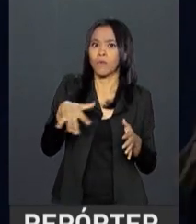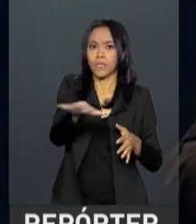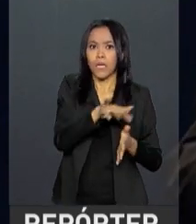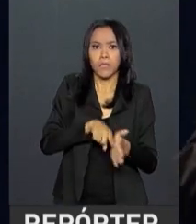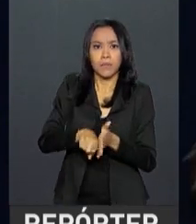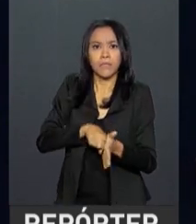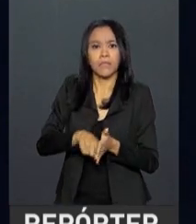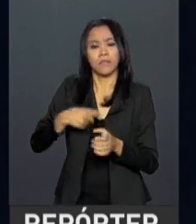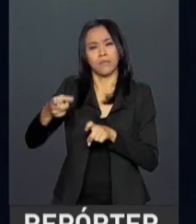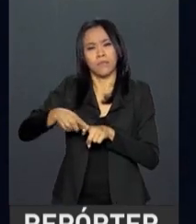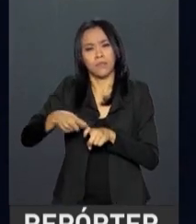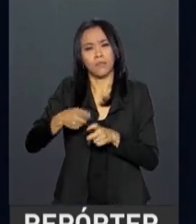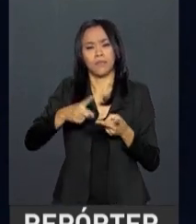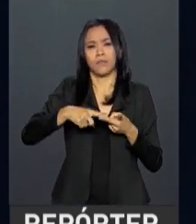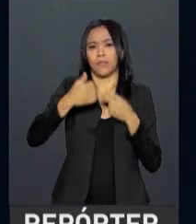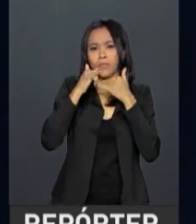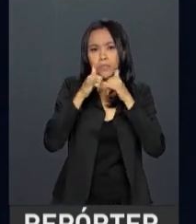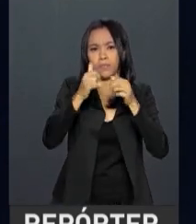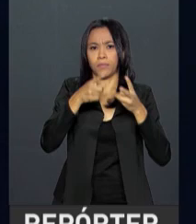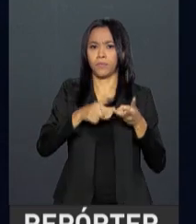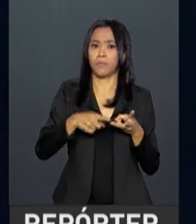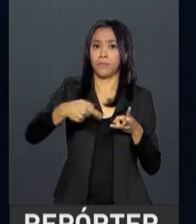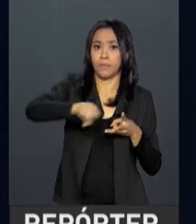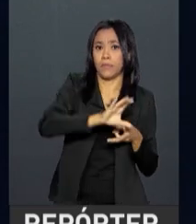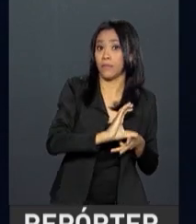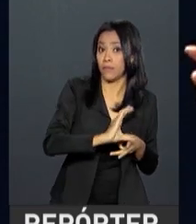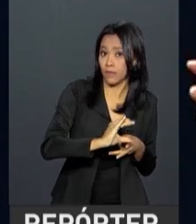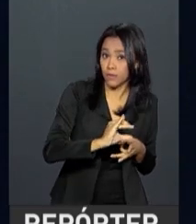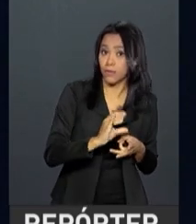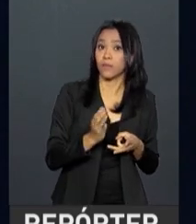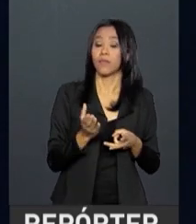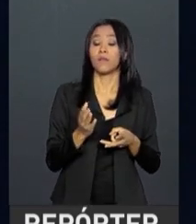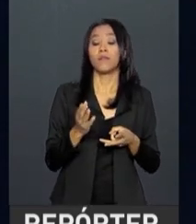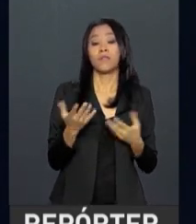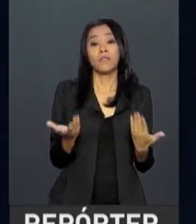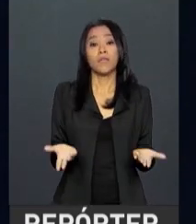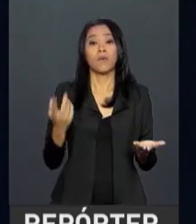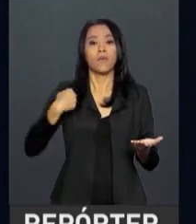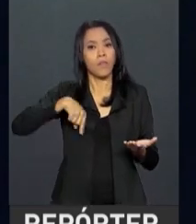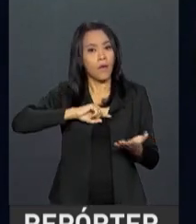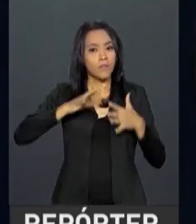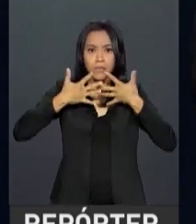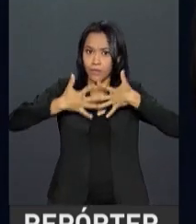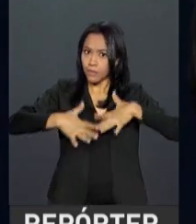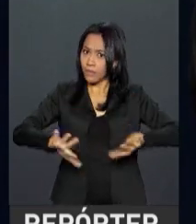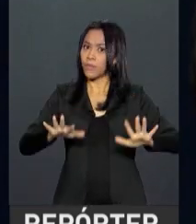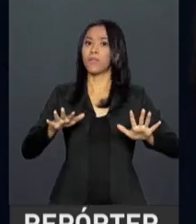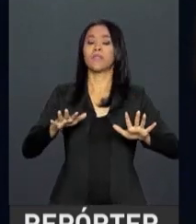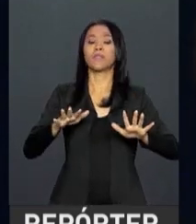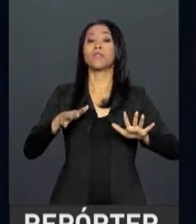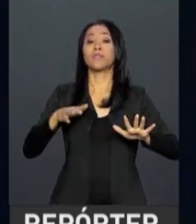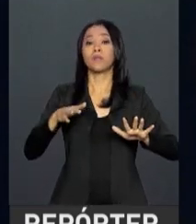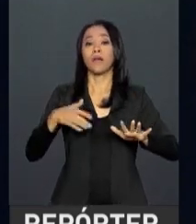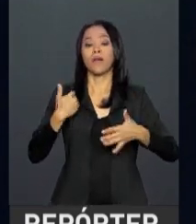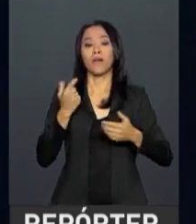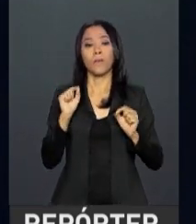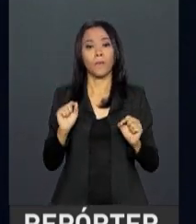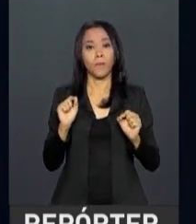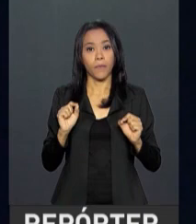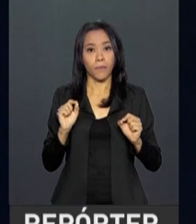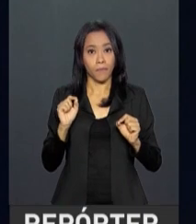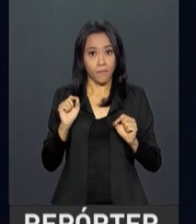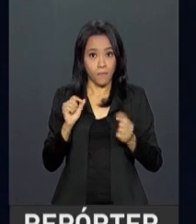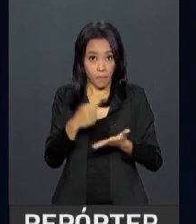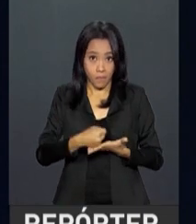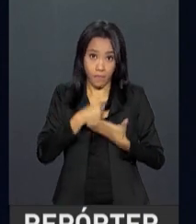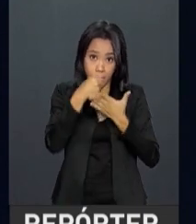nossa matriz energética, para a nossa ciência. E estamos, naturalmente, contribuindo para a